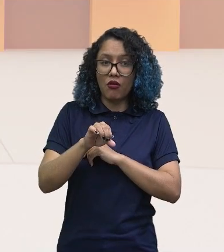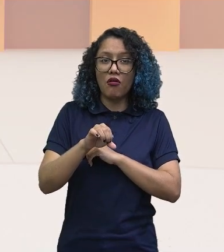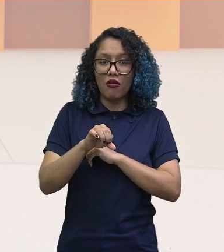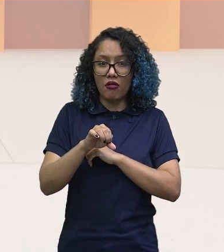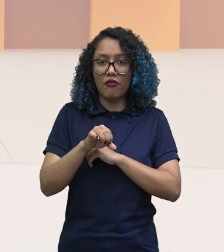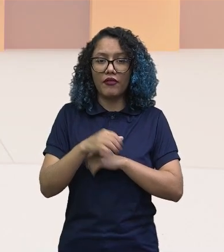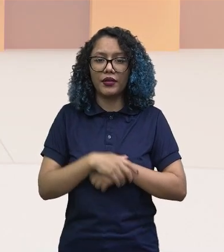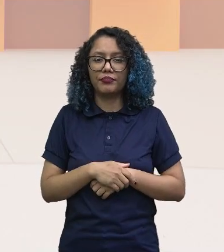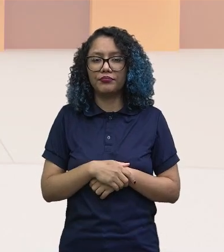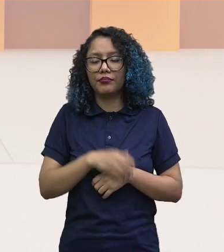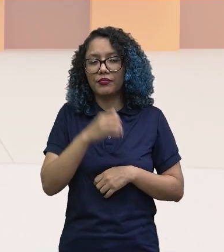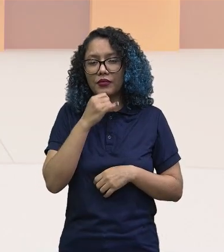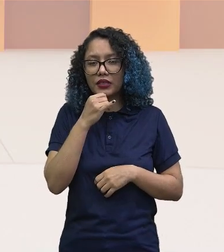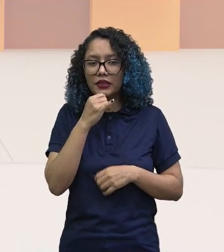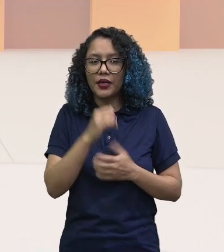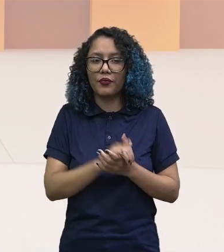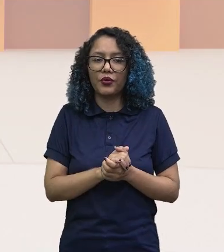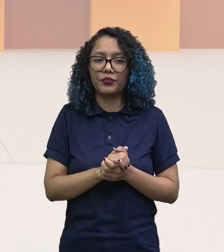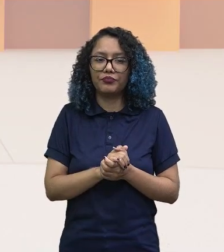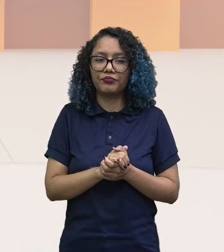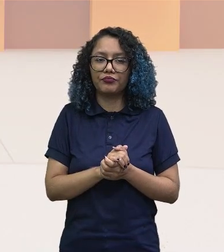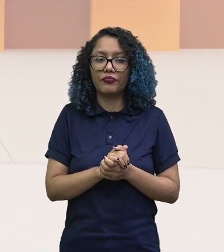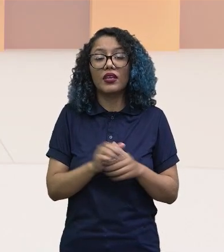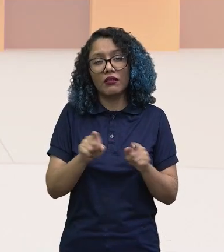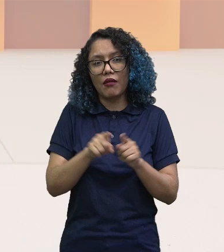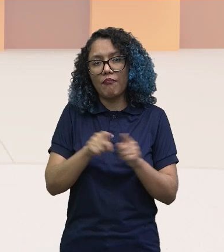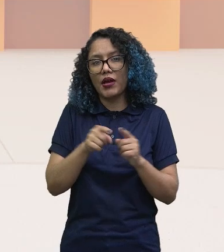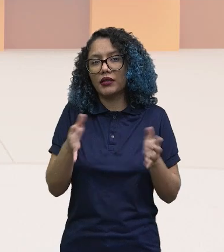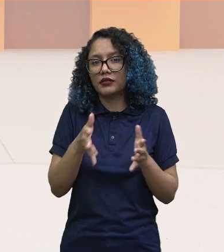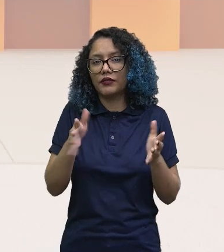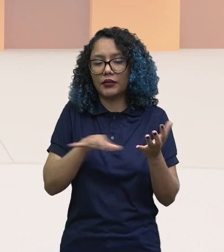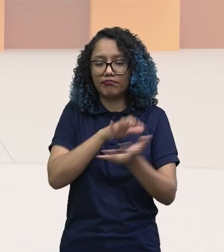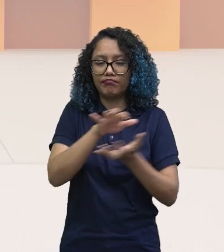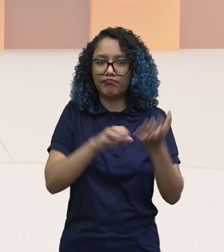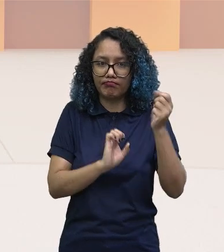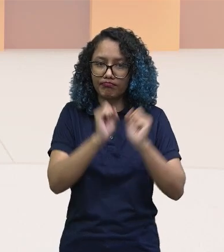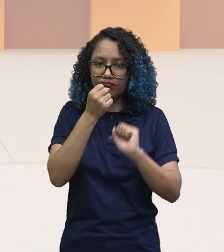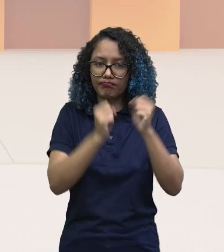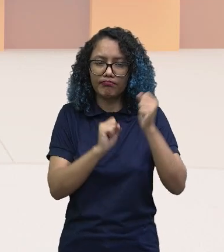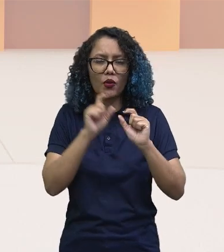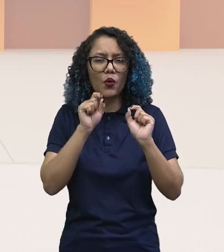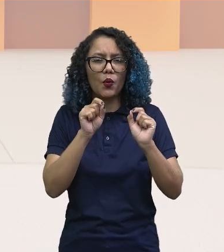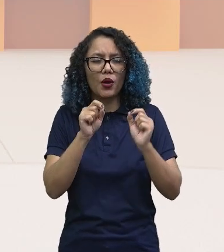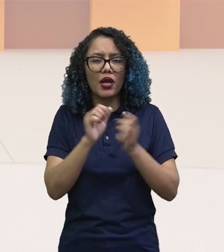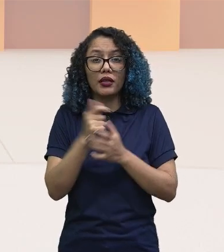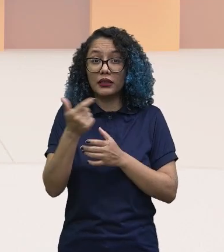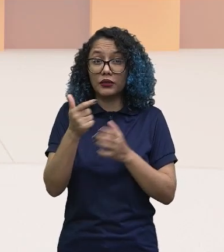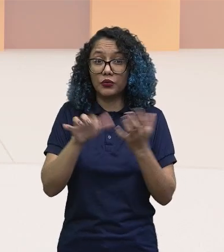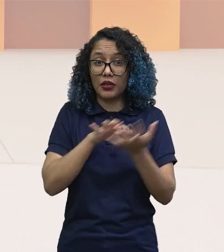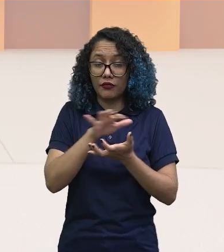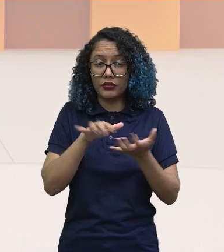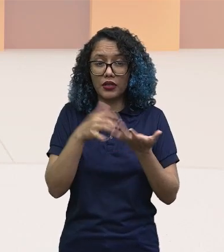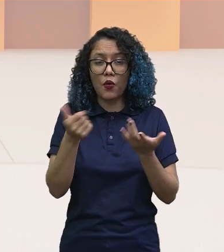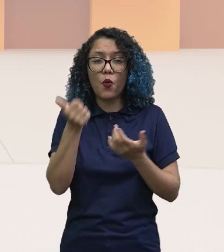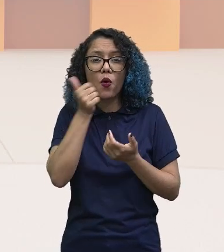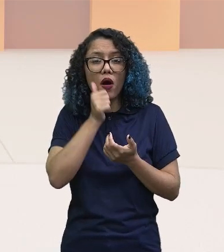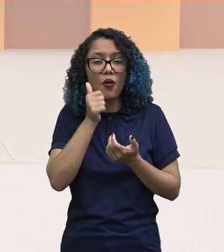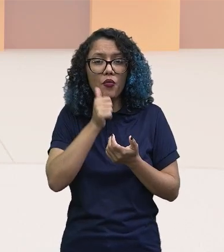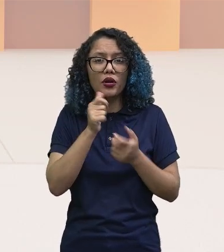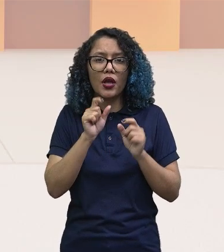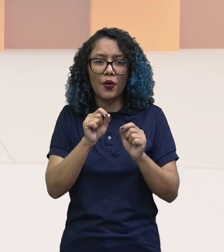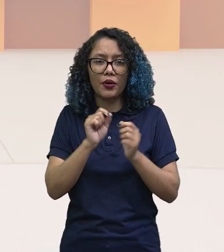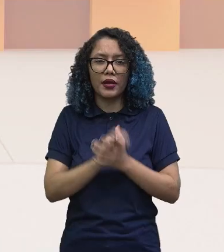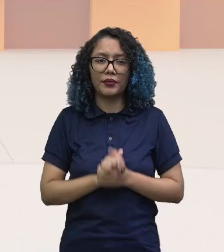o advento ali, sobretudo, da segunda revolução industrial, onde as mulheres, ao ocuparem cargos,